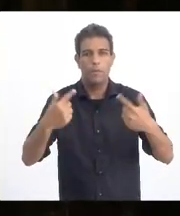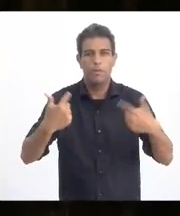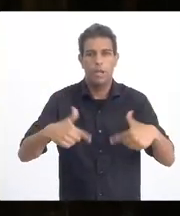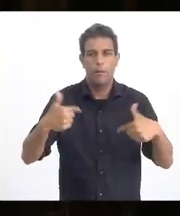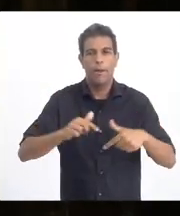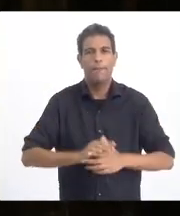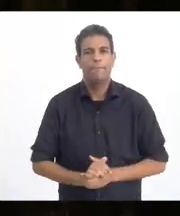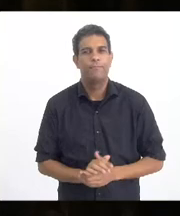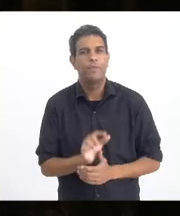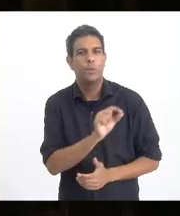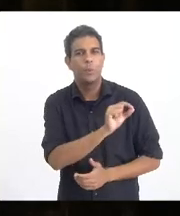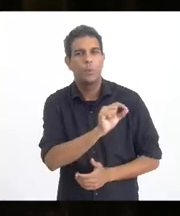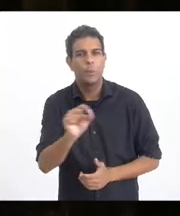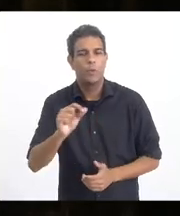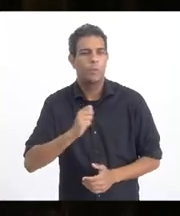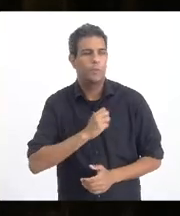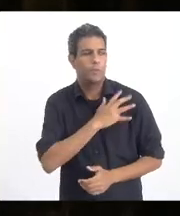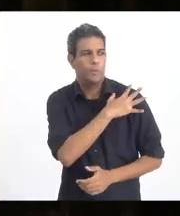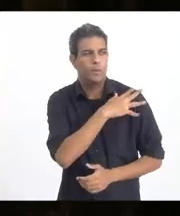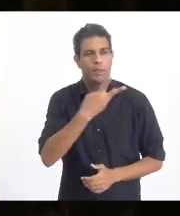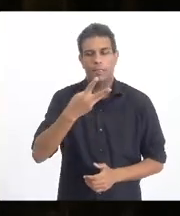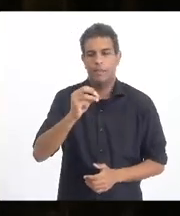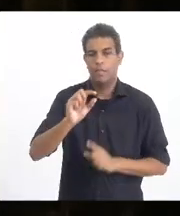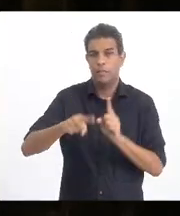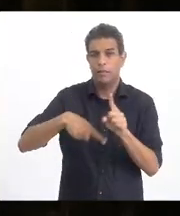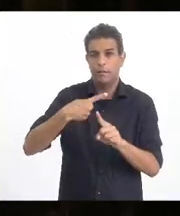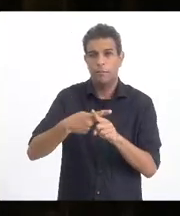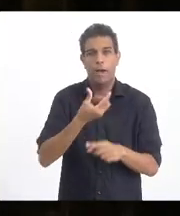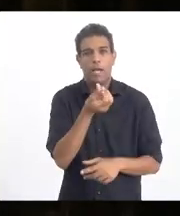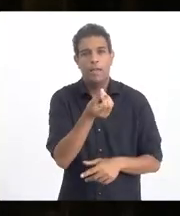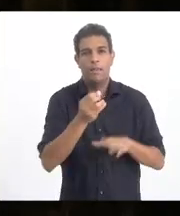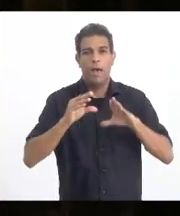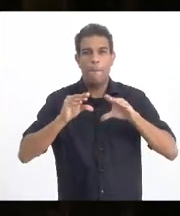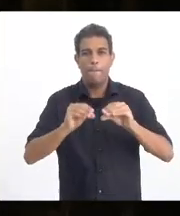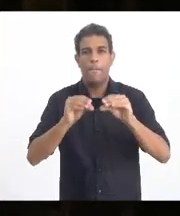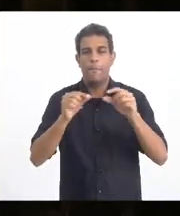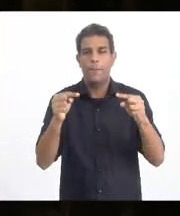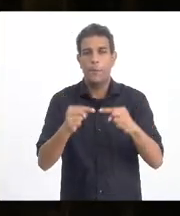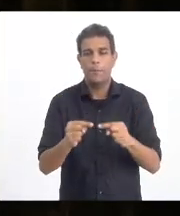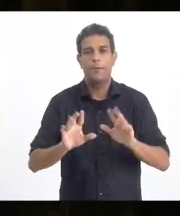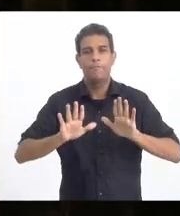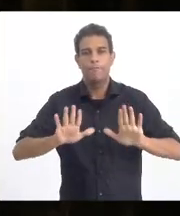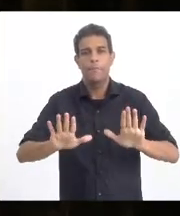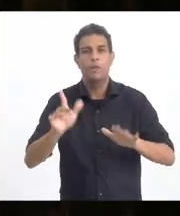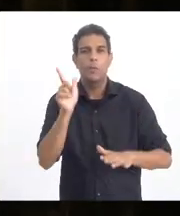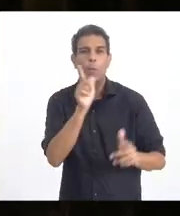ativo, a questão do coronel 30 mais 6. Nós íamos mexer nisso tudo.